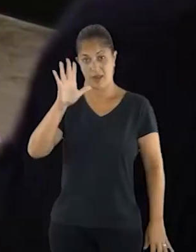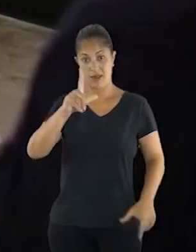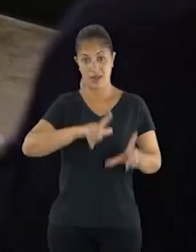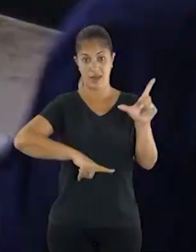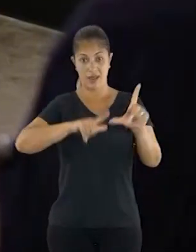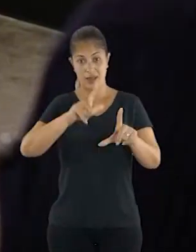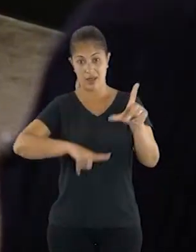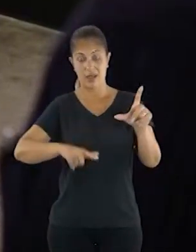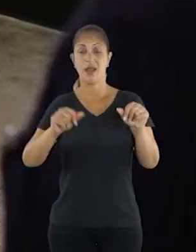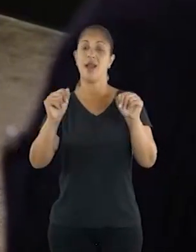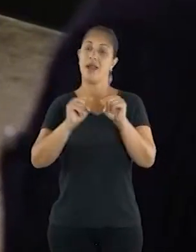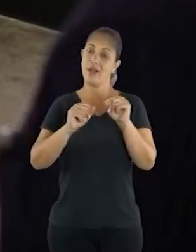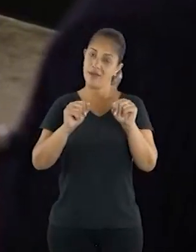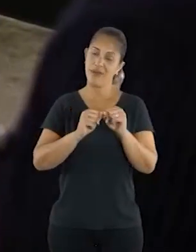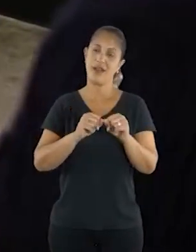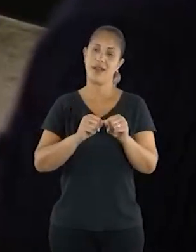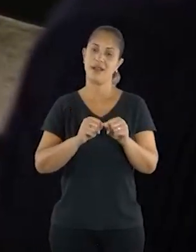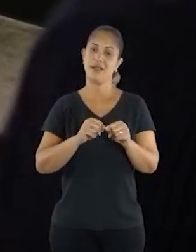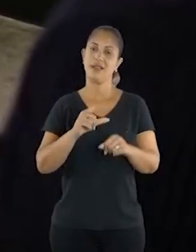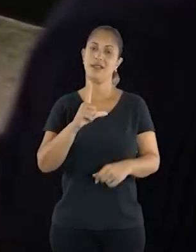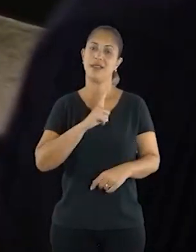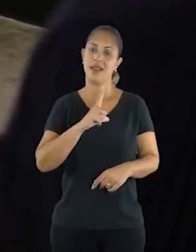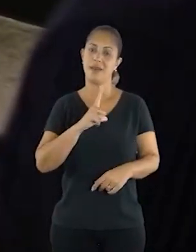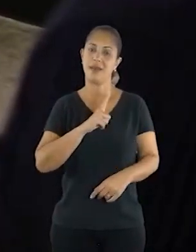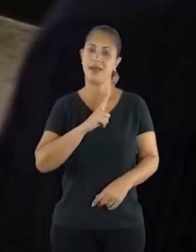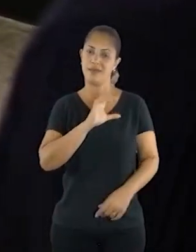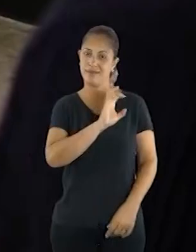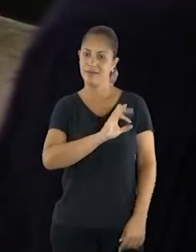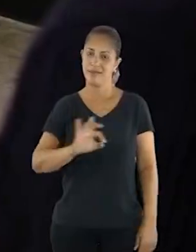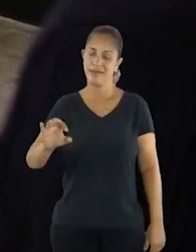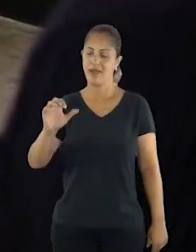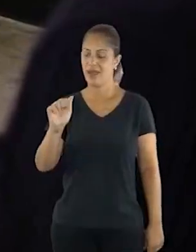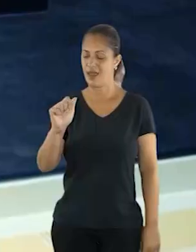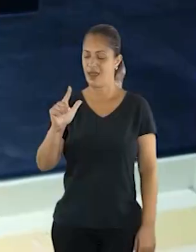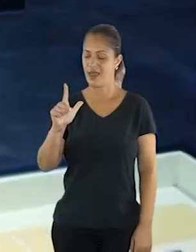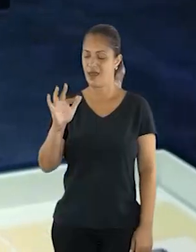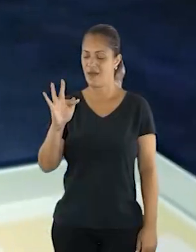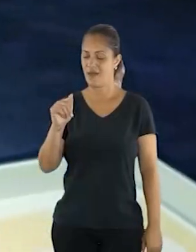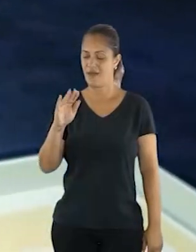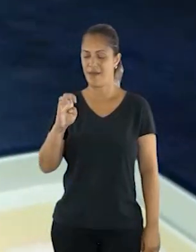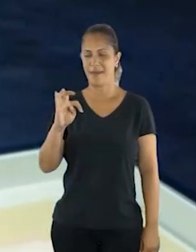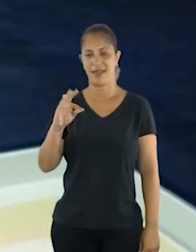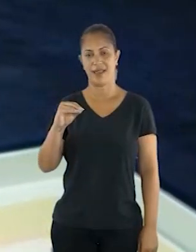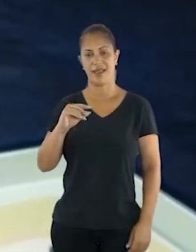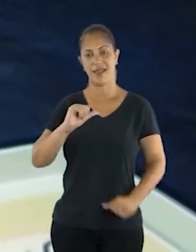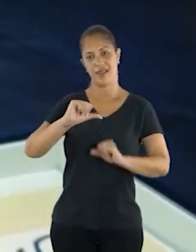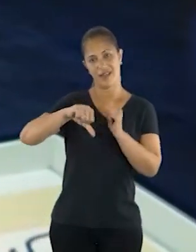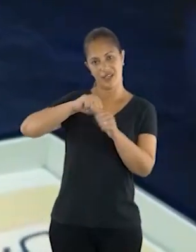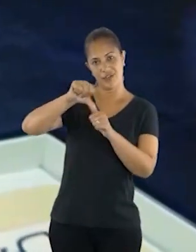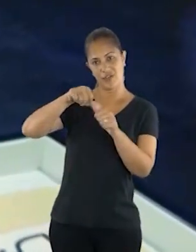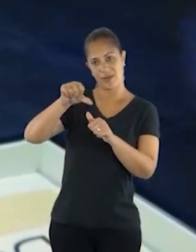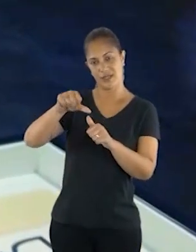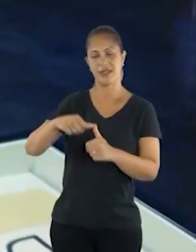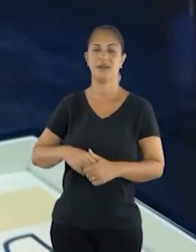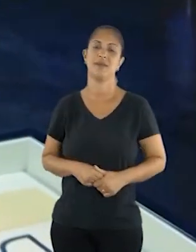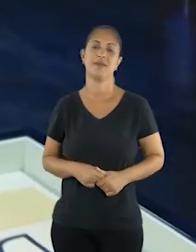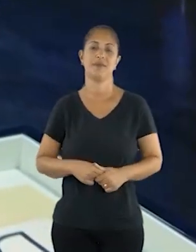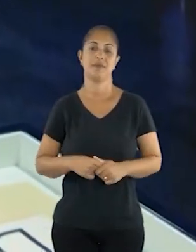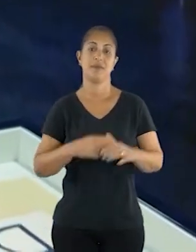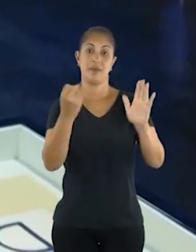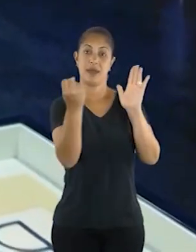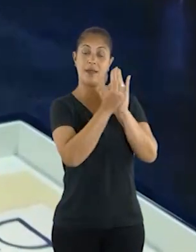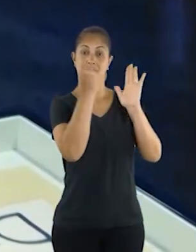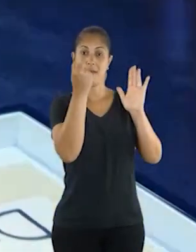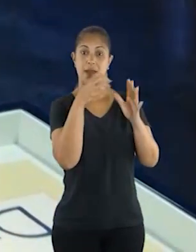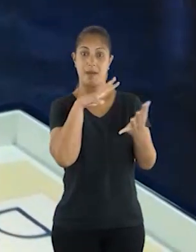então ele faz um alfabeto sertanejo, né? Então ele vai e faz essa transformação de uma marca